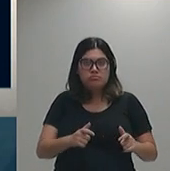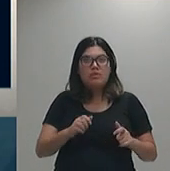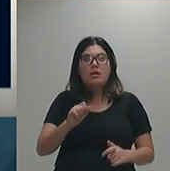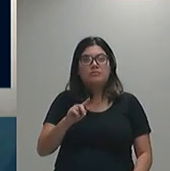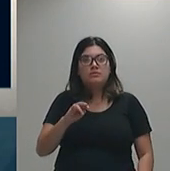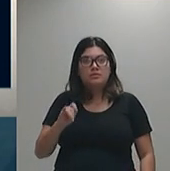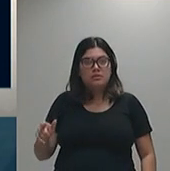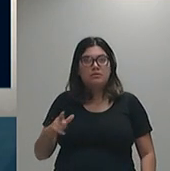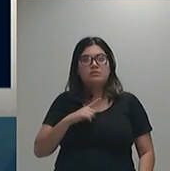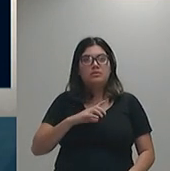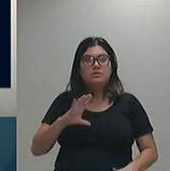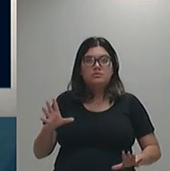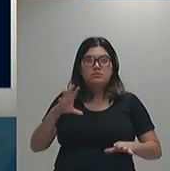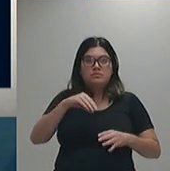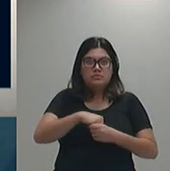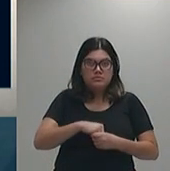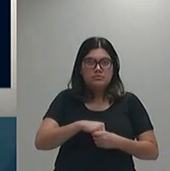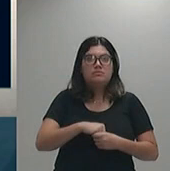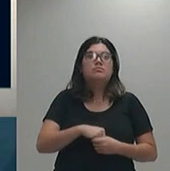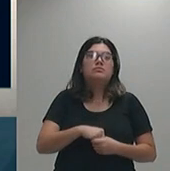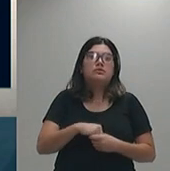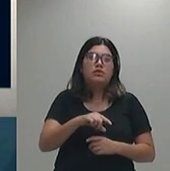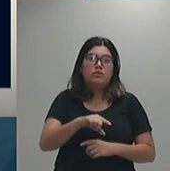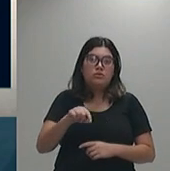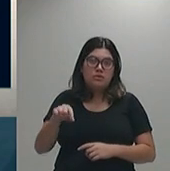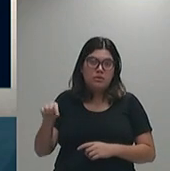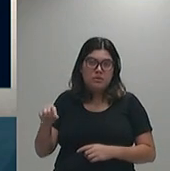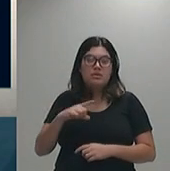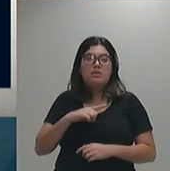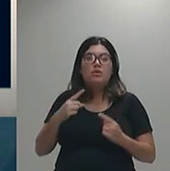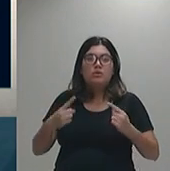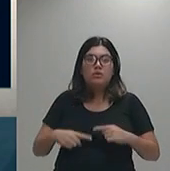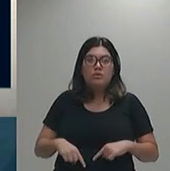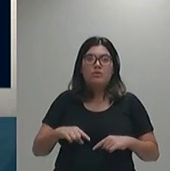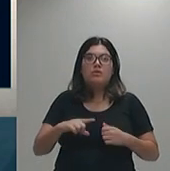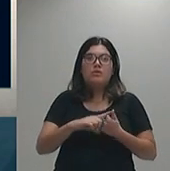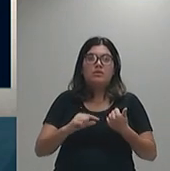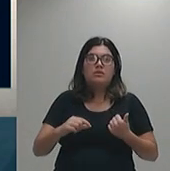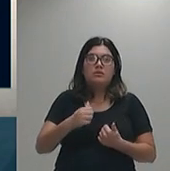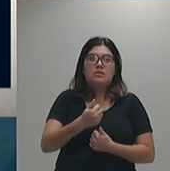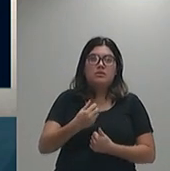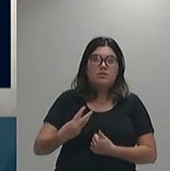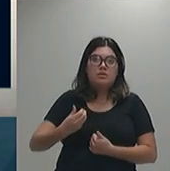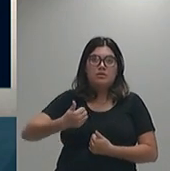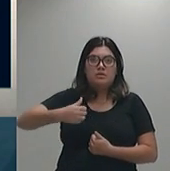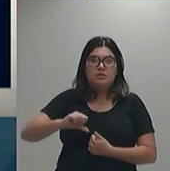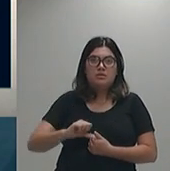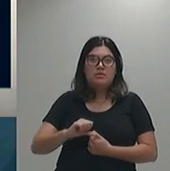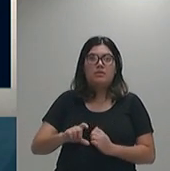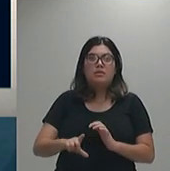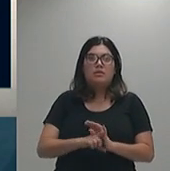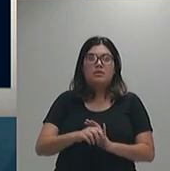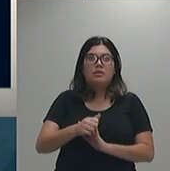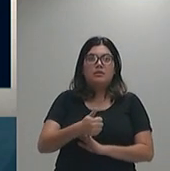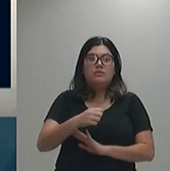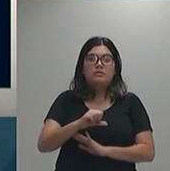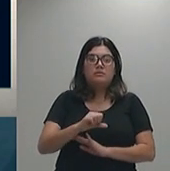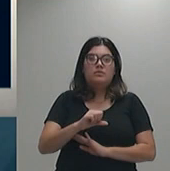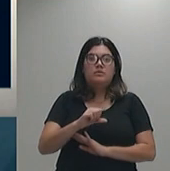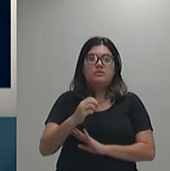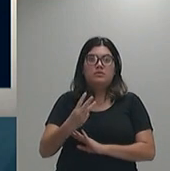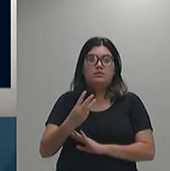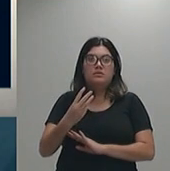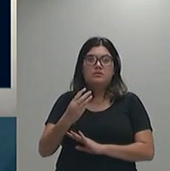composição não foi por ela escolhido em Clara afronta aos artigos 13 e 19 da o 307 e como